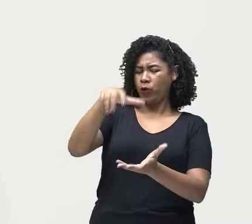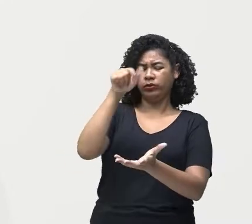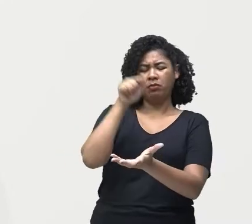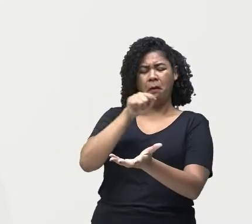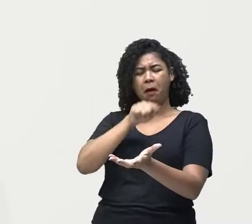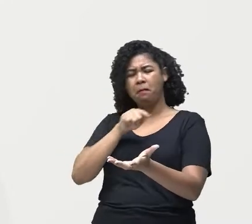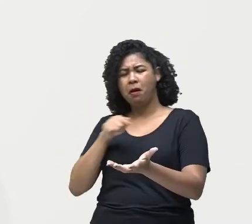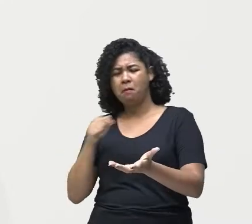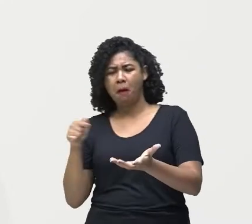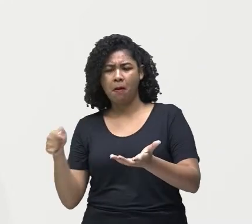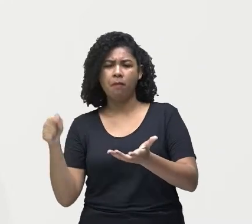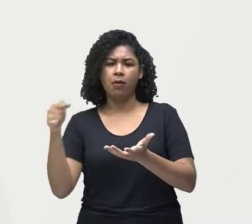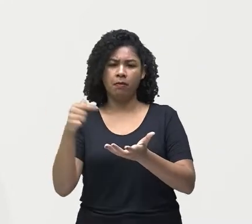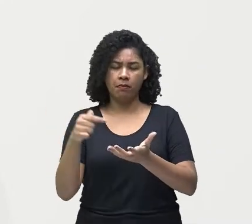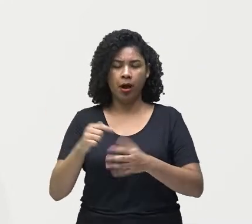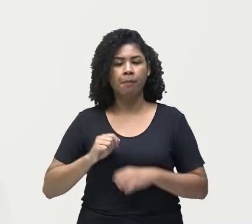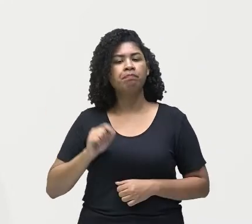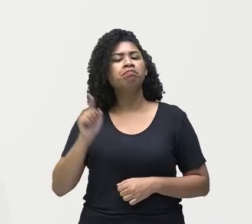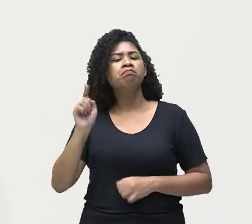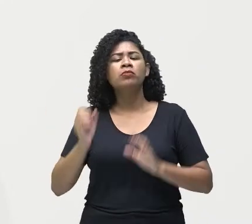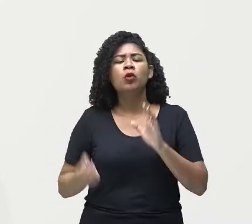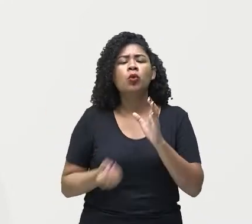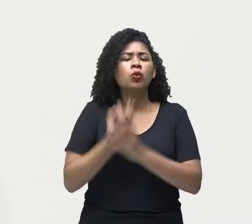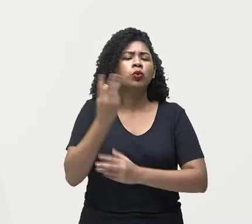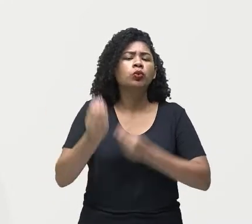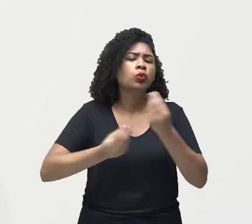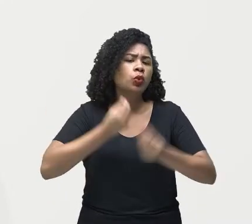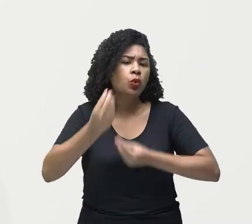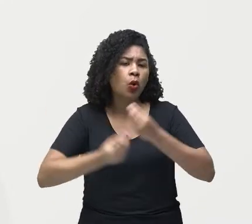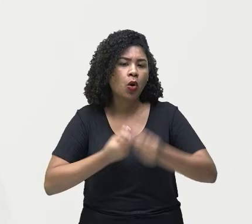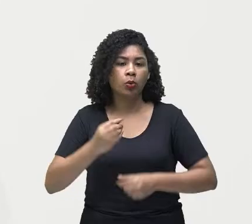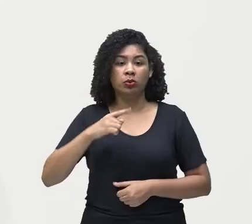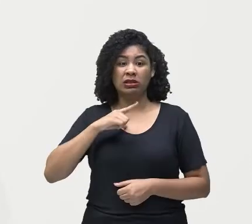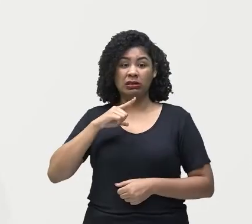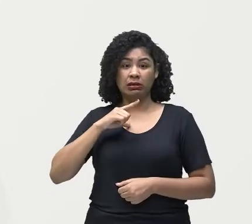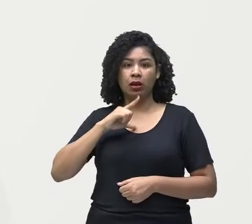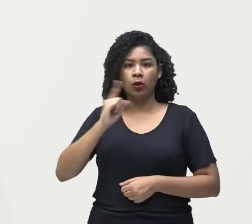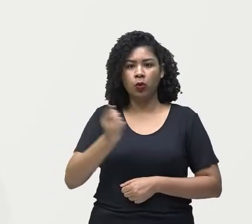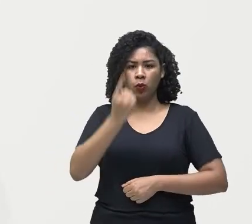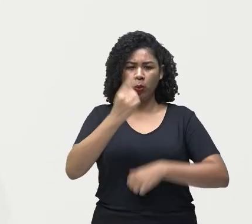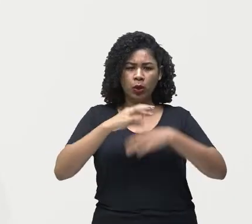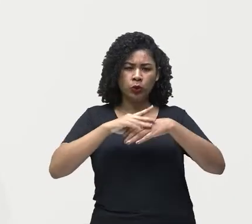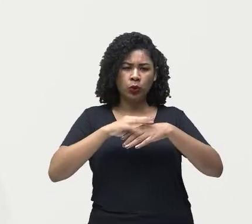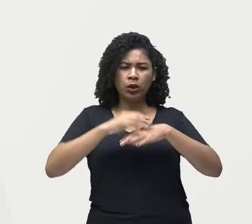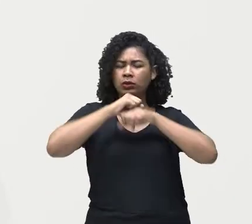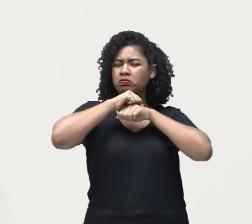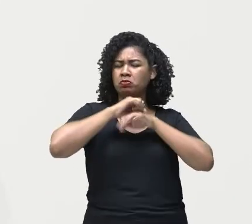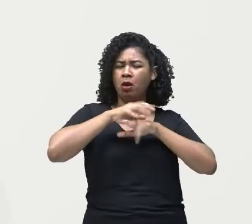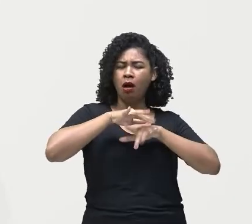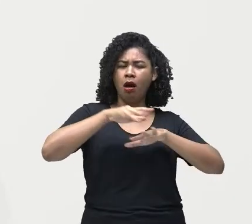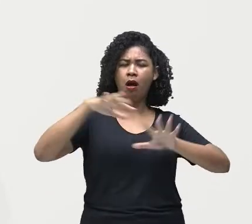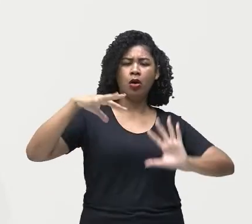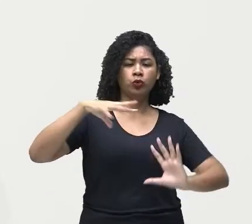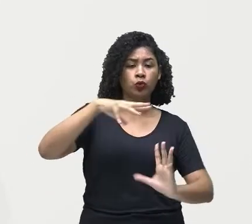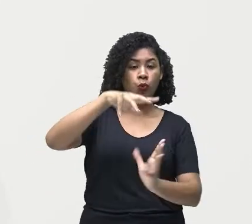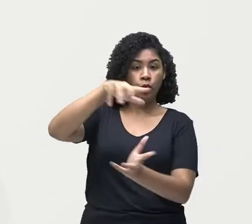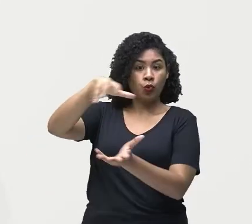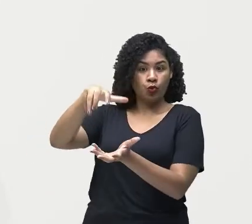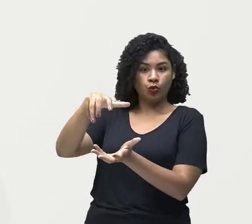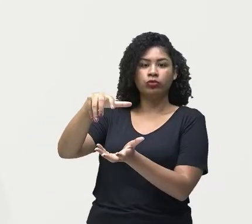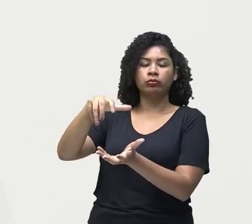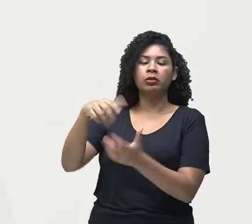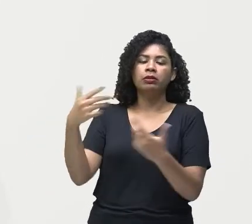surgir quando um agente infeccioso se espalha ao redor do mundo e a maior parte